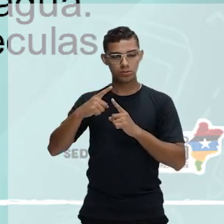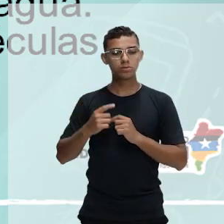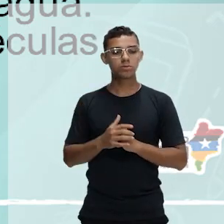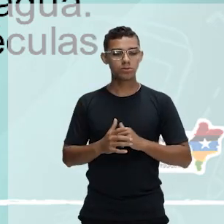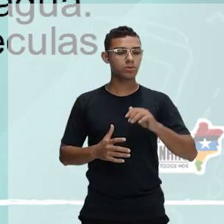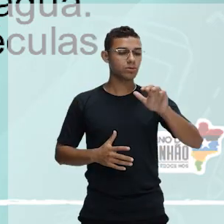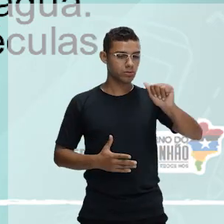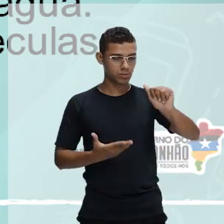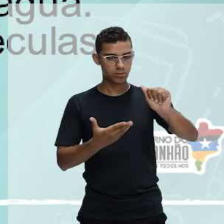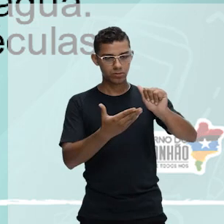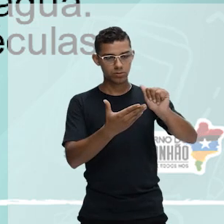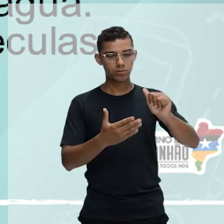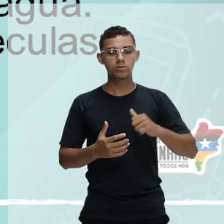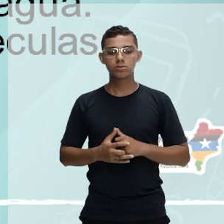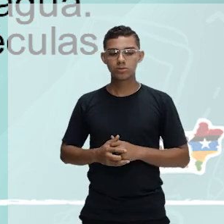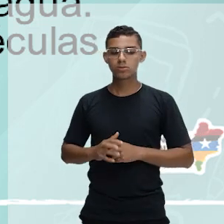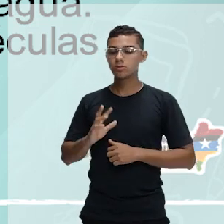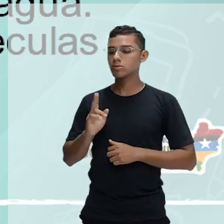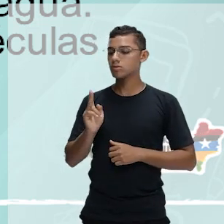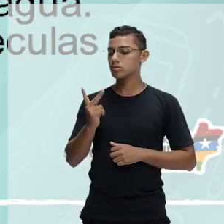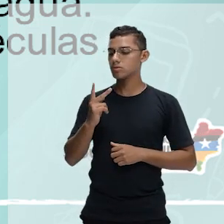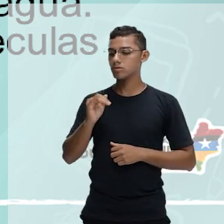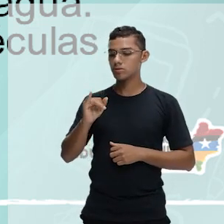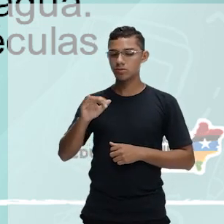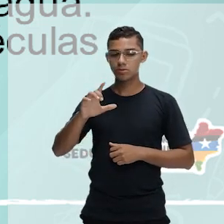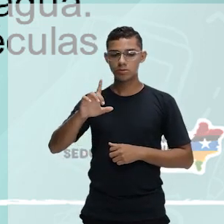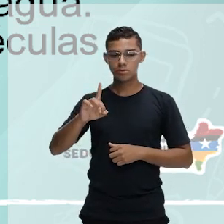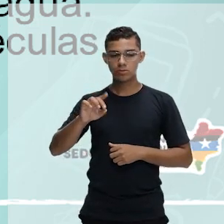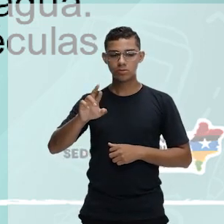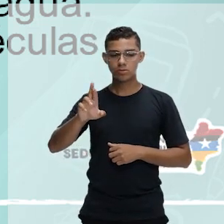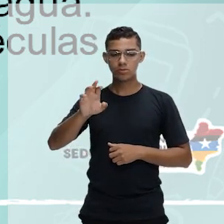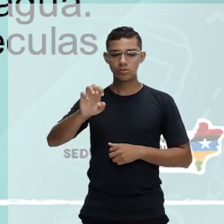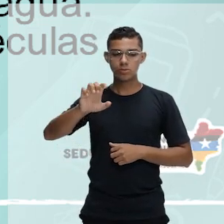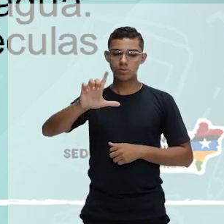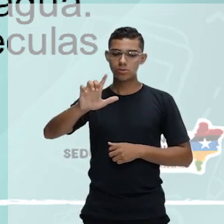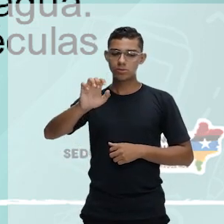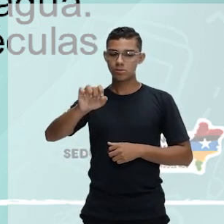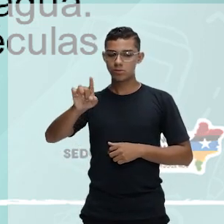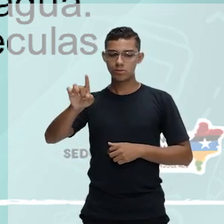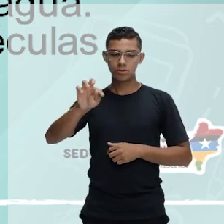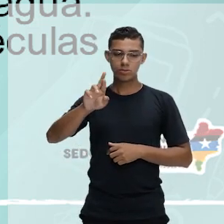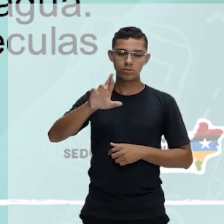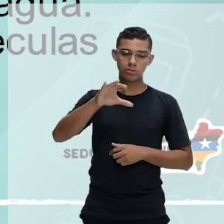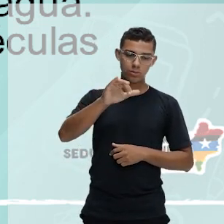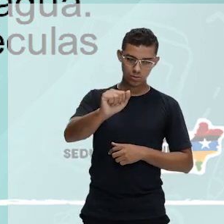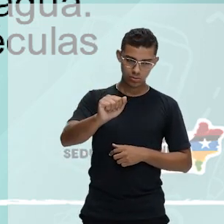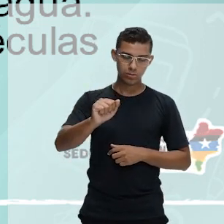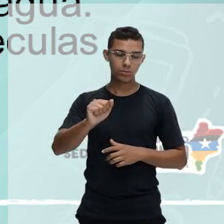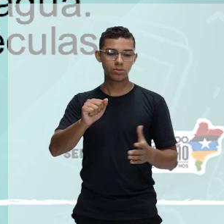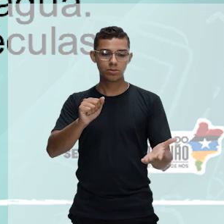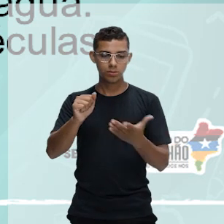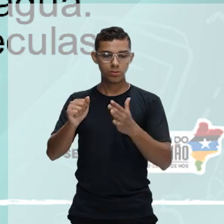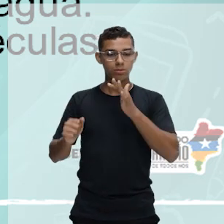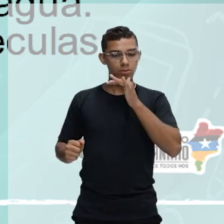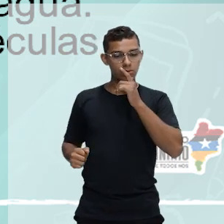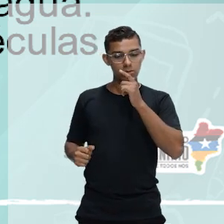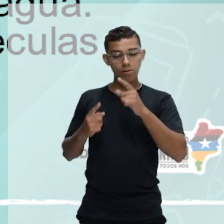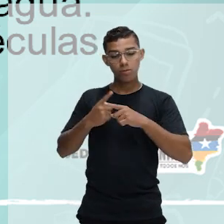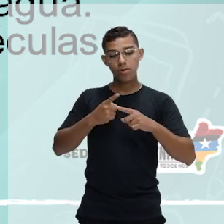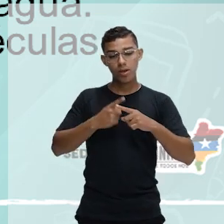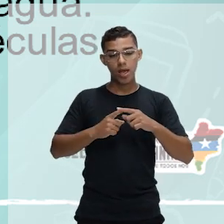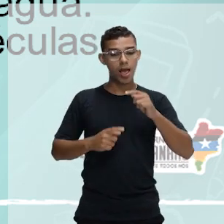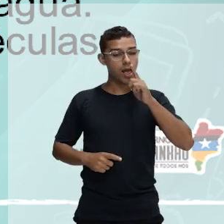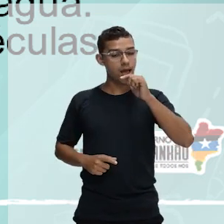usina hidrelétrica, certo? Porque a água corrente, né, baixa